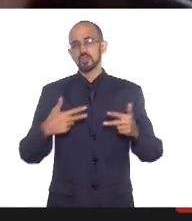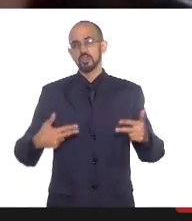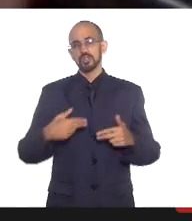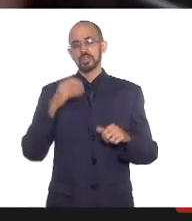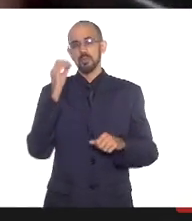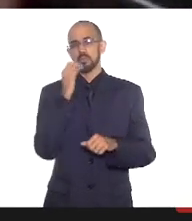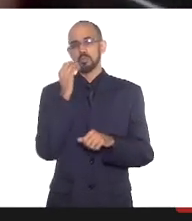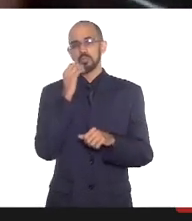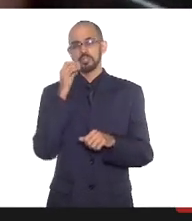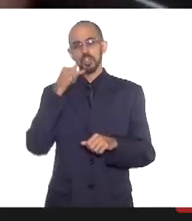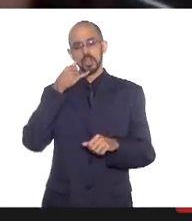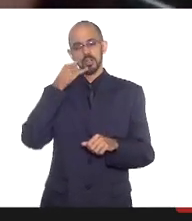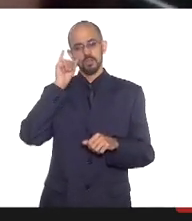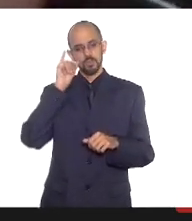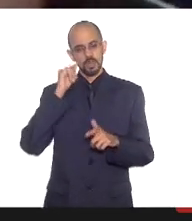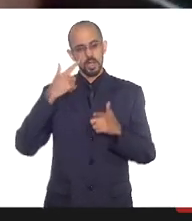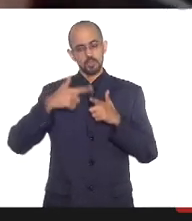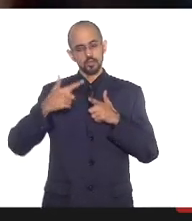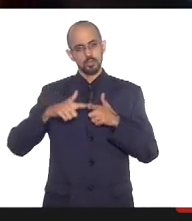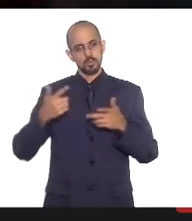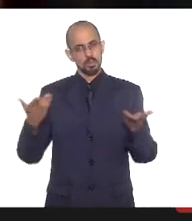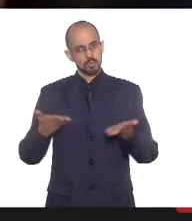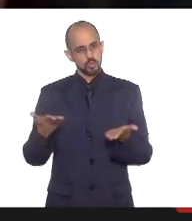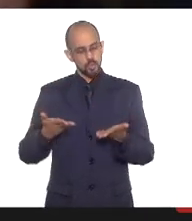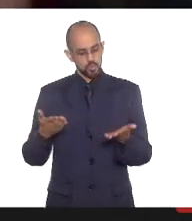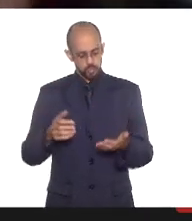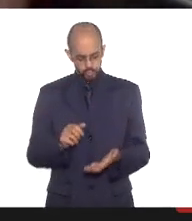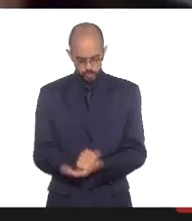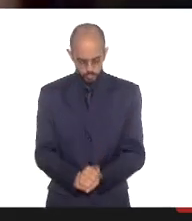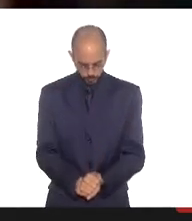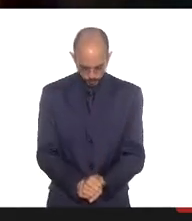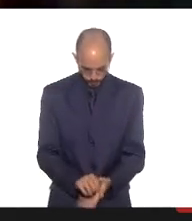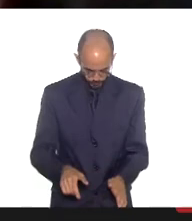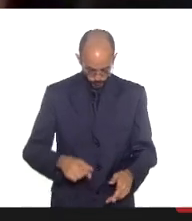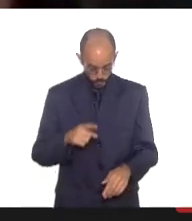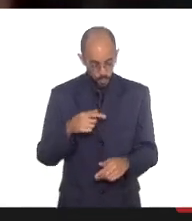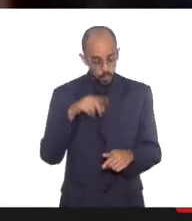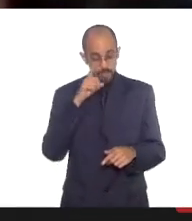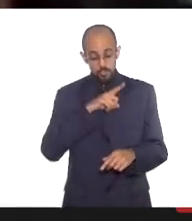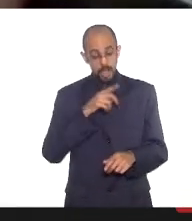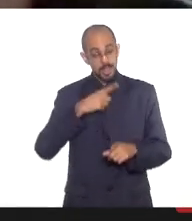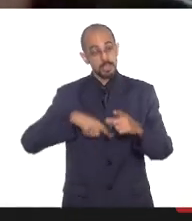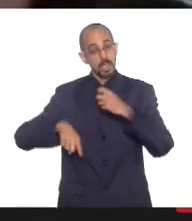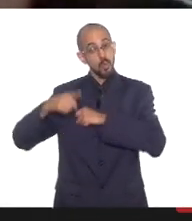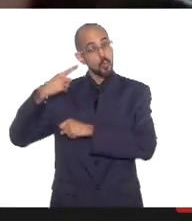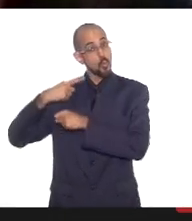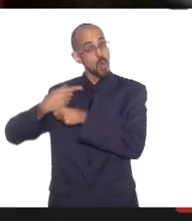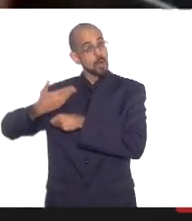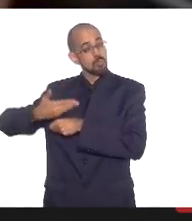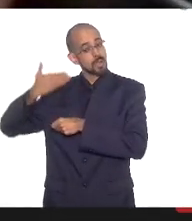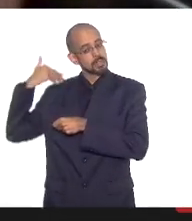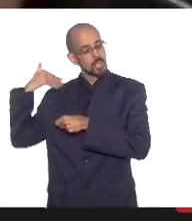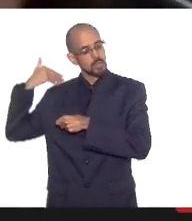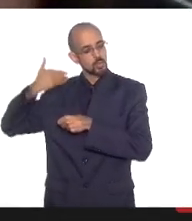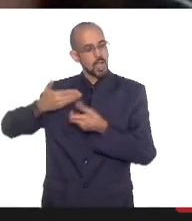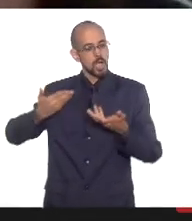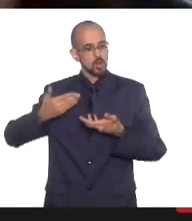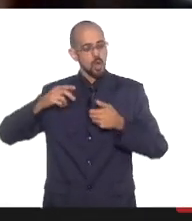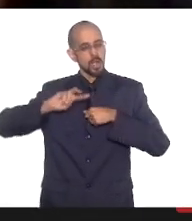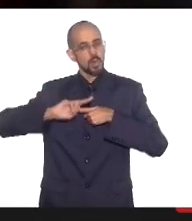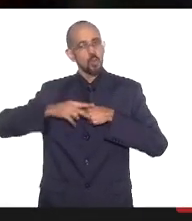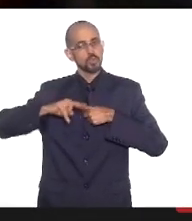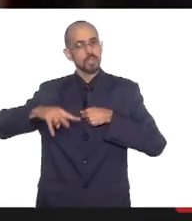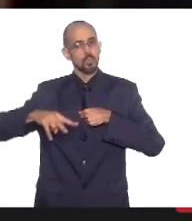barreira que poderia evitar a situação com a gente está hoje então eu voltar lá atrás né agora a gente só tá vivendo consequências